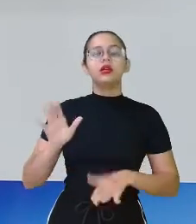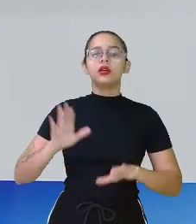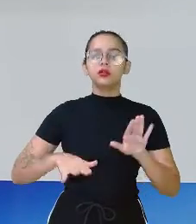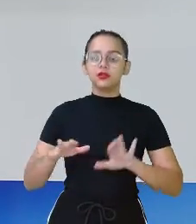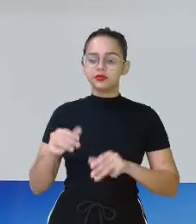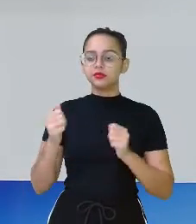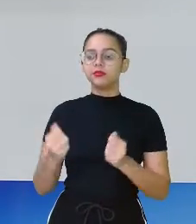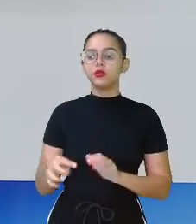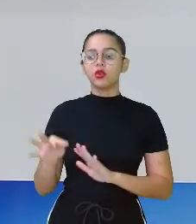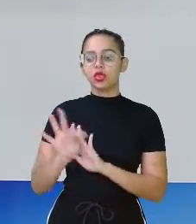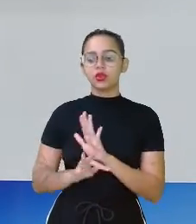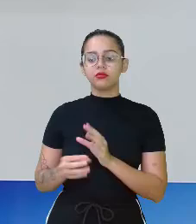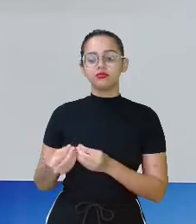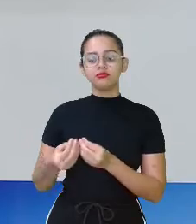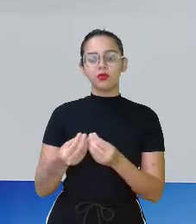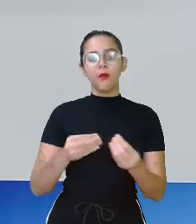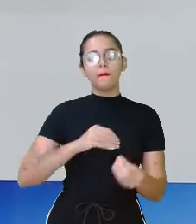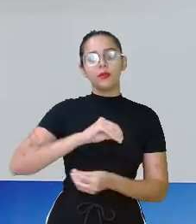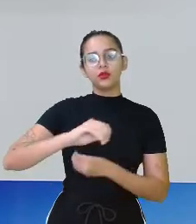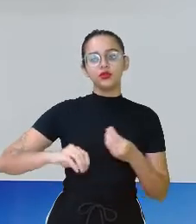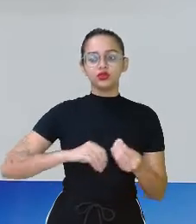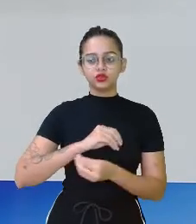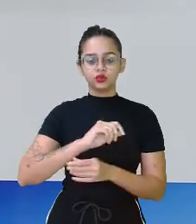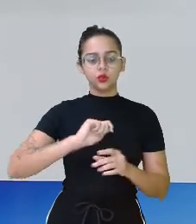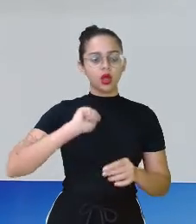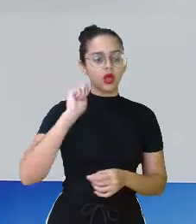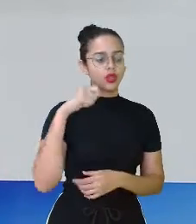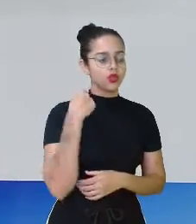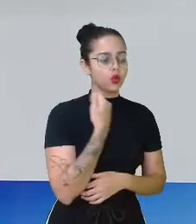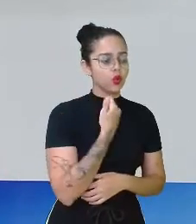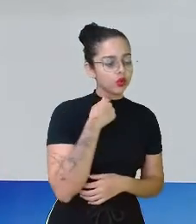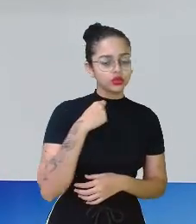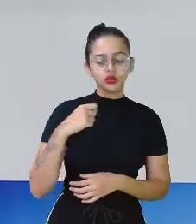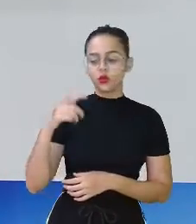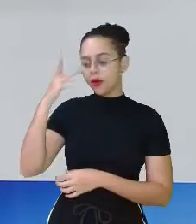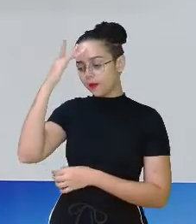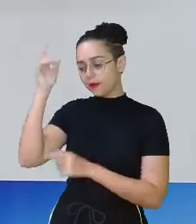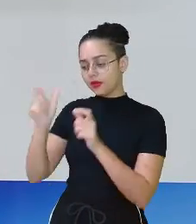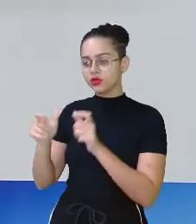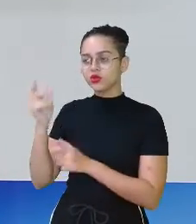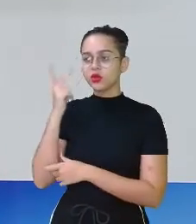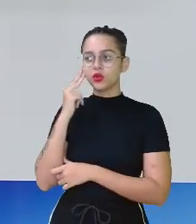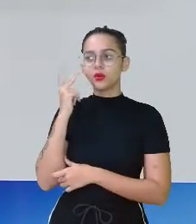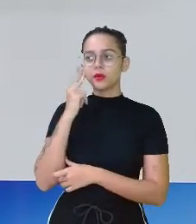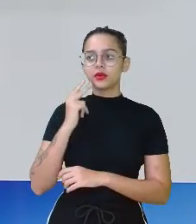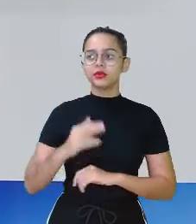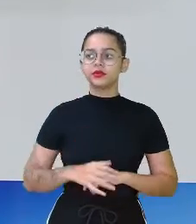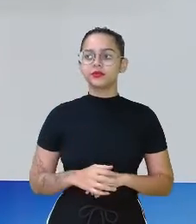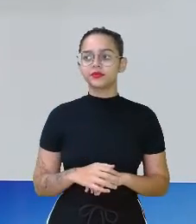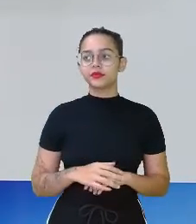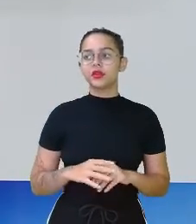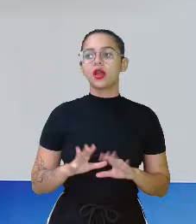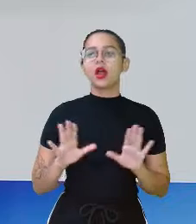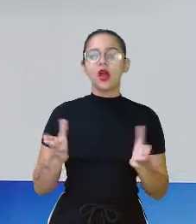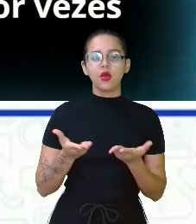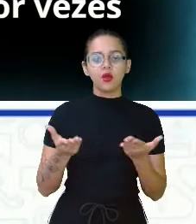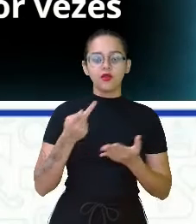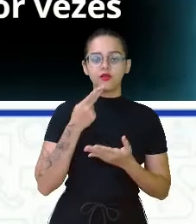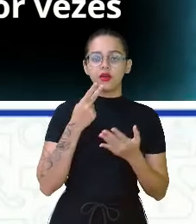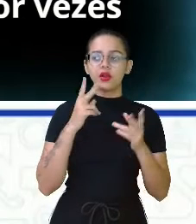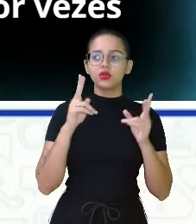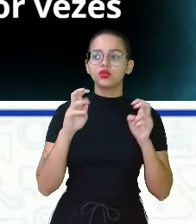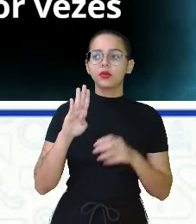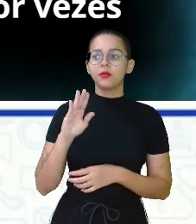colocado ali. Sim. Né? E mistura os atores com as pessoas comuns. Exato. Né? Agora vamos falar um pouquinho da body